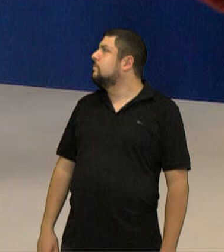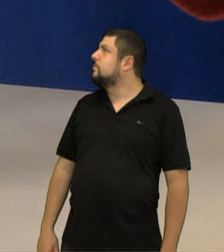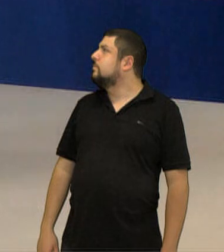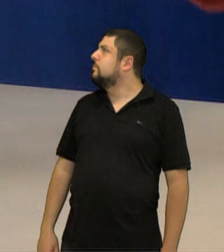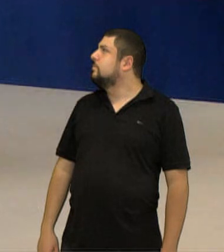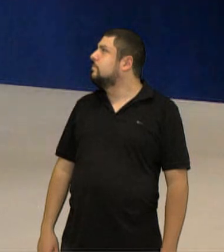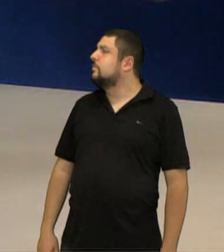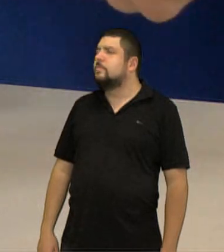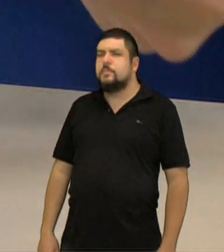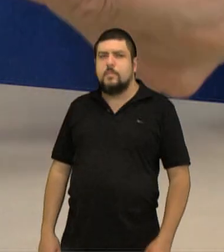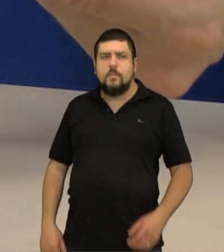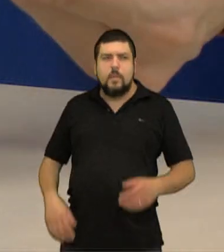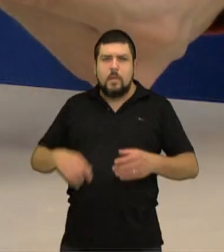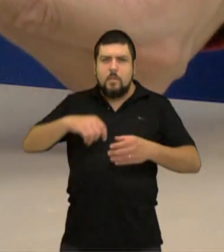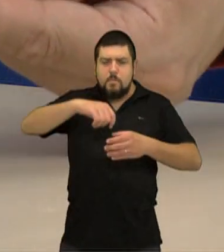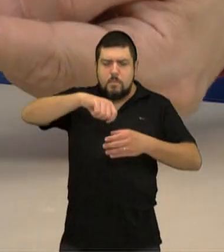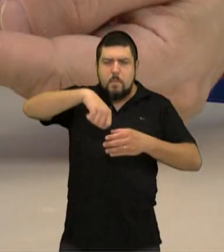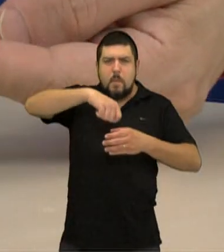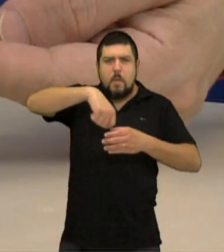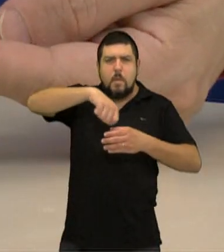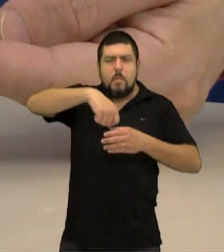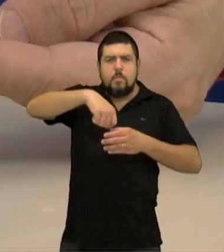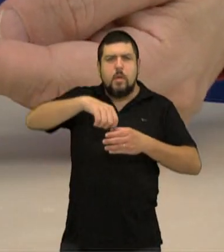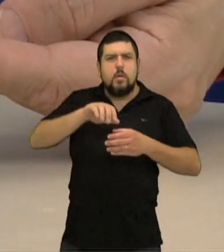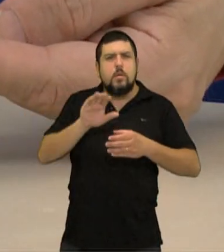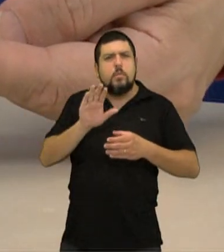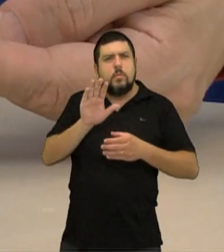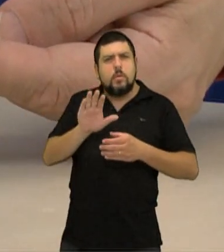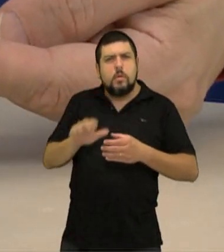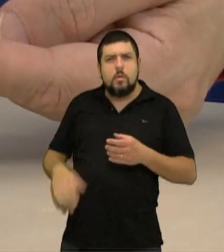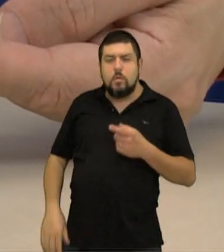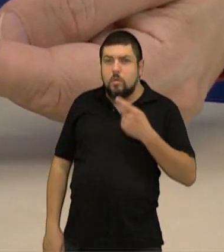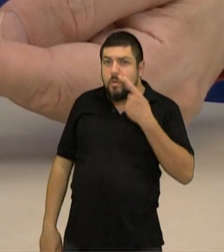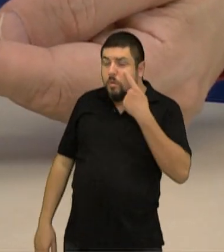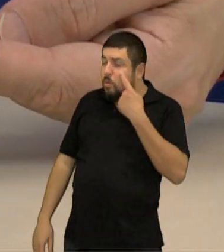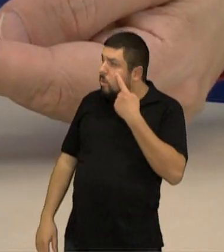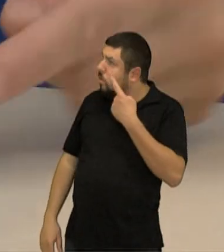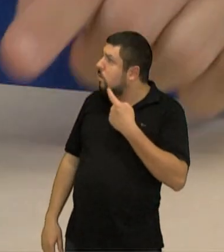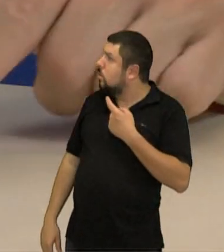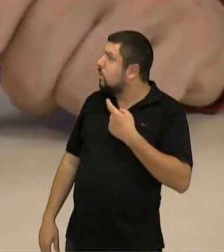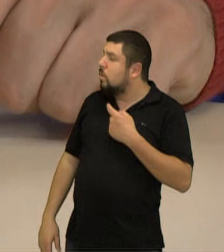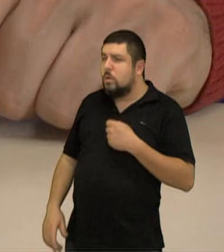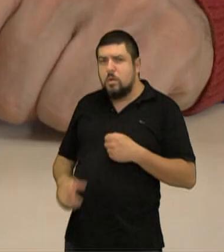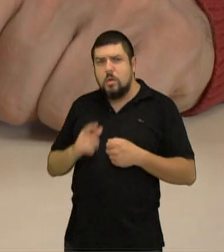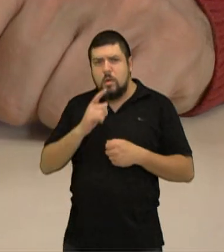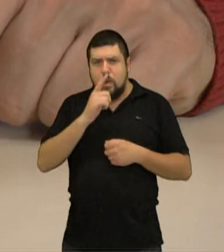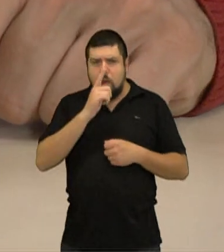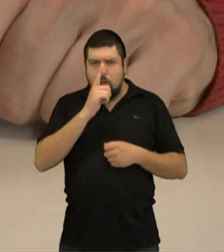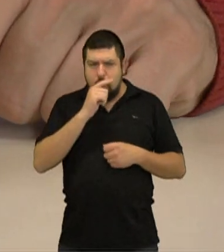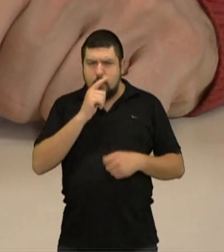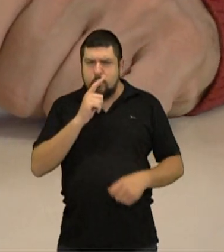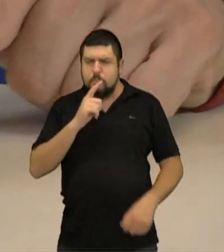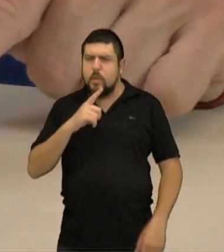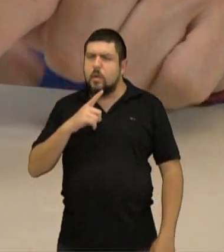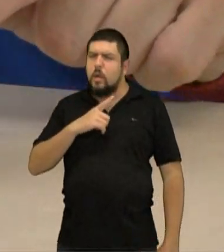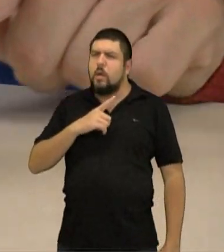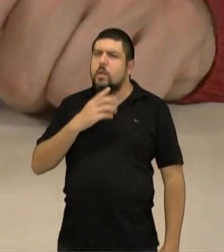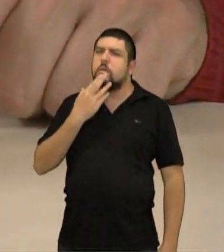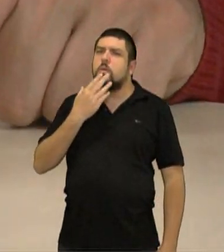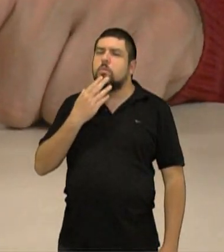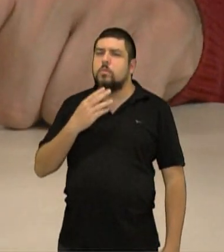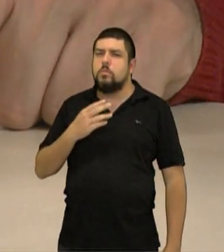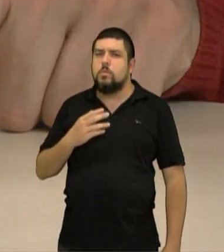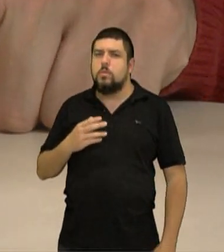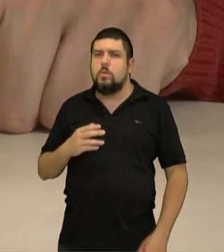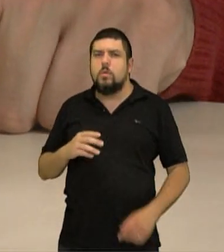mexemos. Visualmente, você percebe que a água ficou colorida. Mas reparem no fundo, vou até abaixar